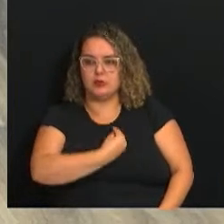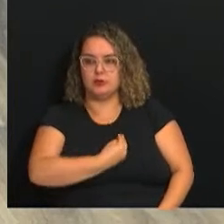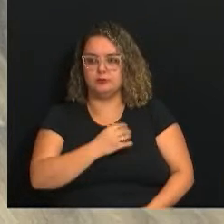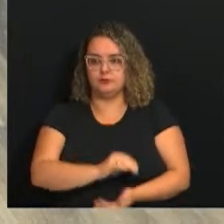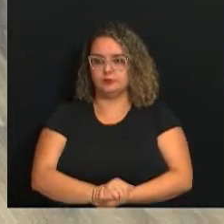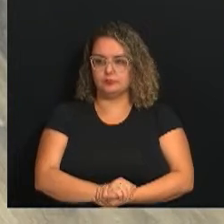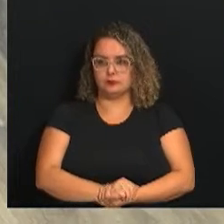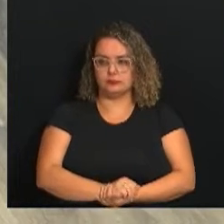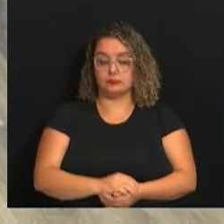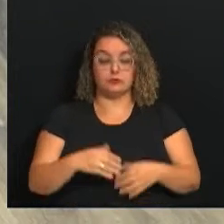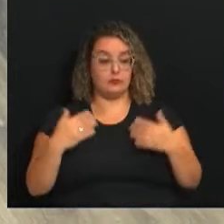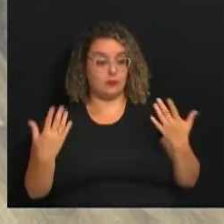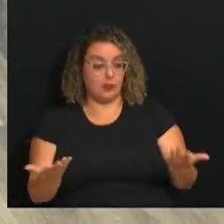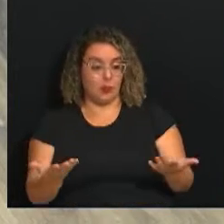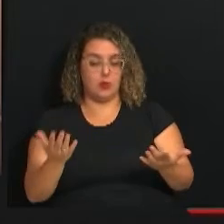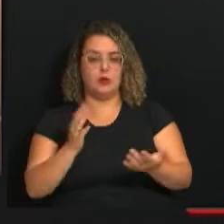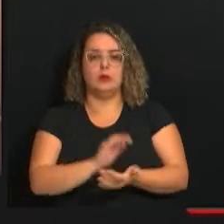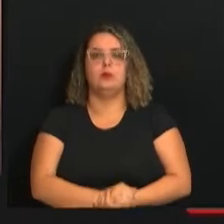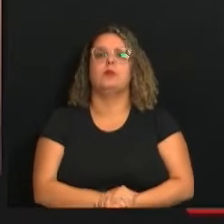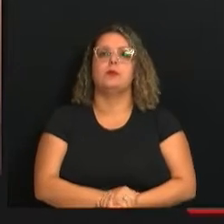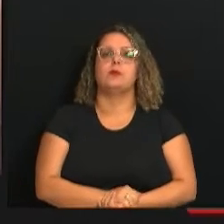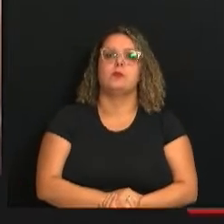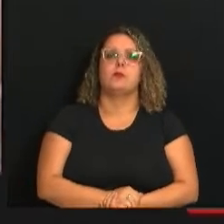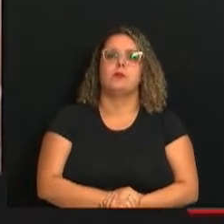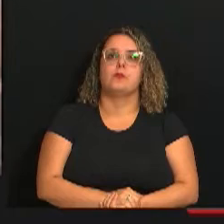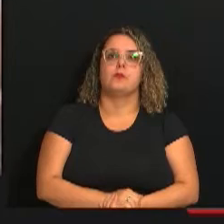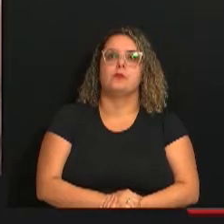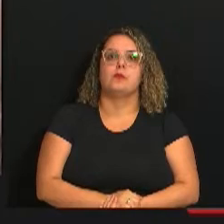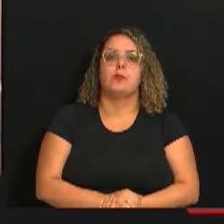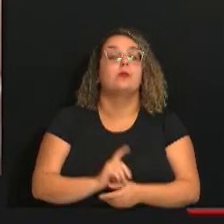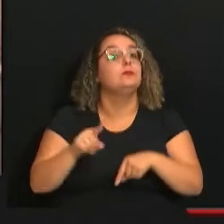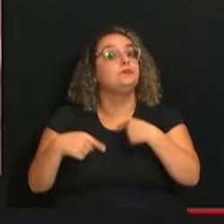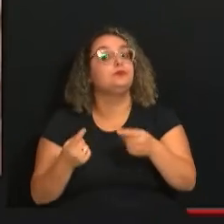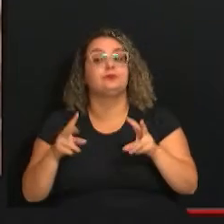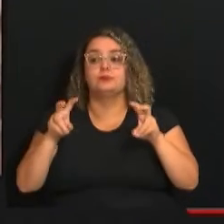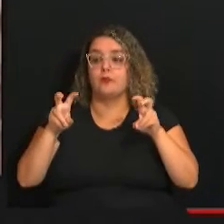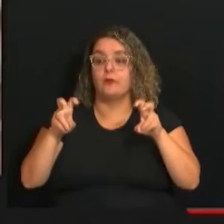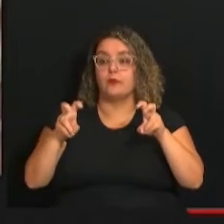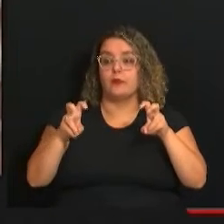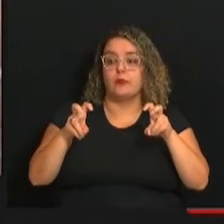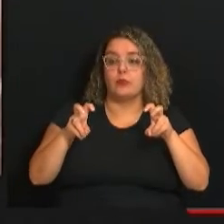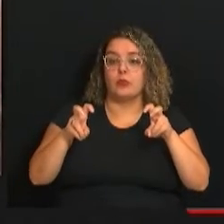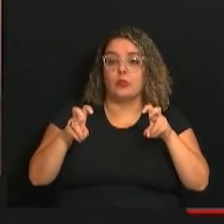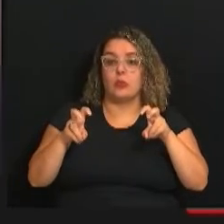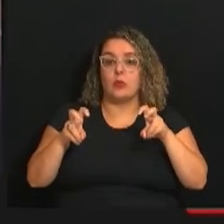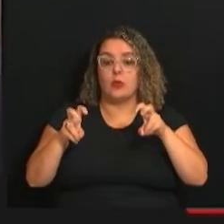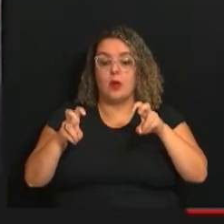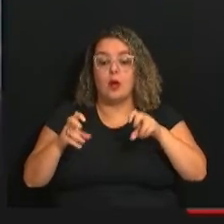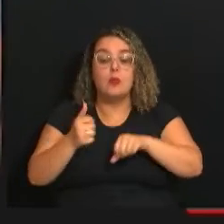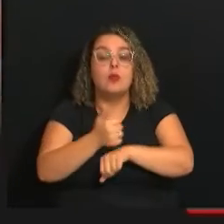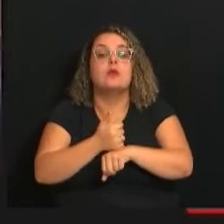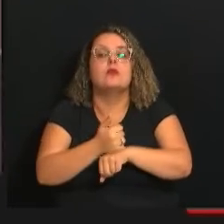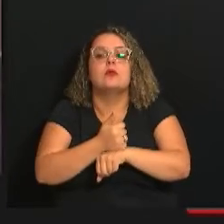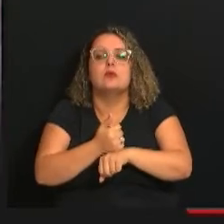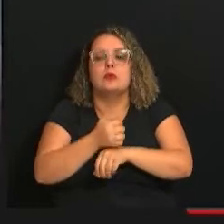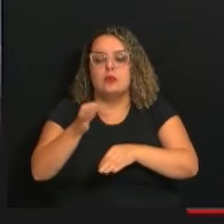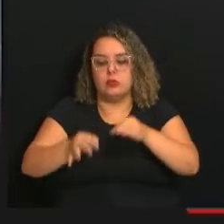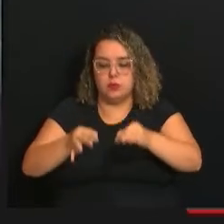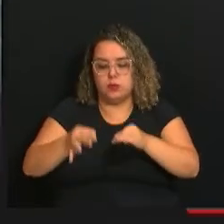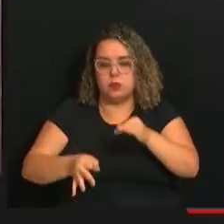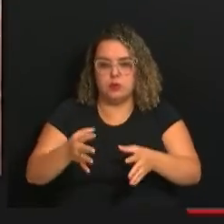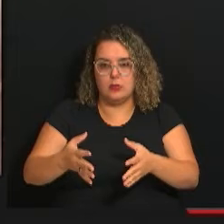você está com frescura. Sim. Não é frescura. A depressão leva à morte.